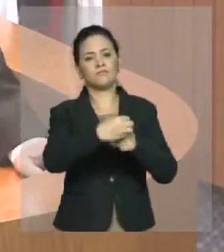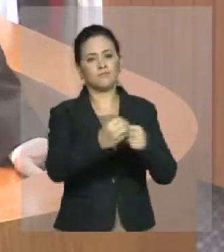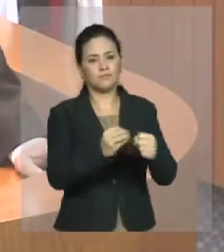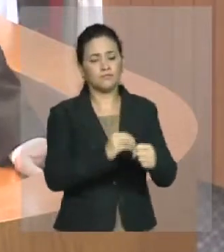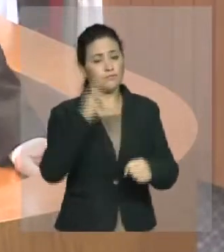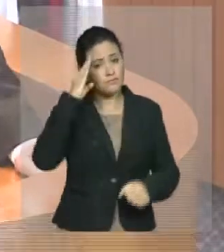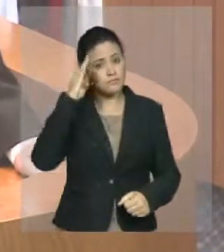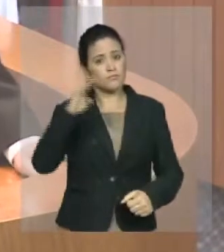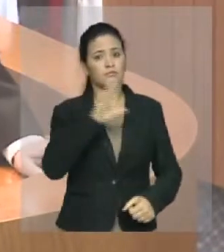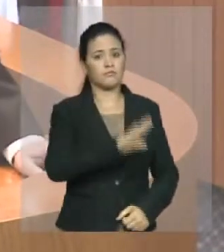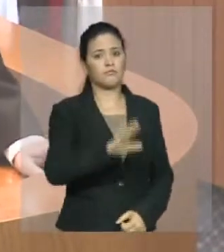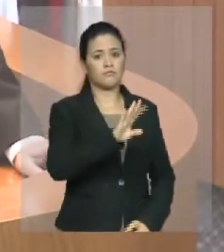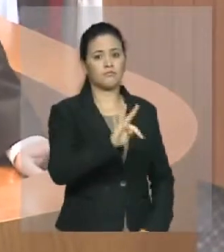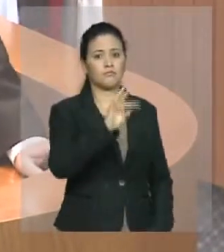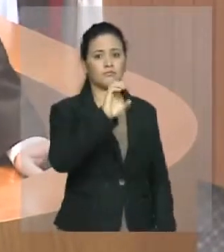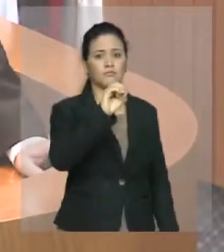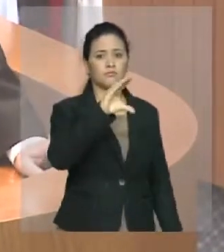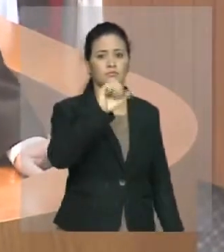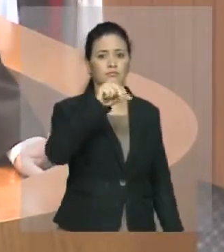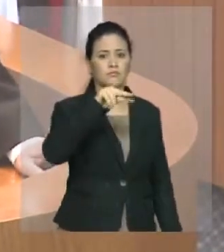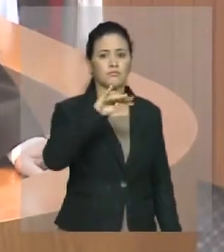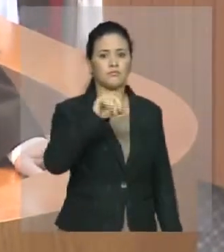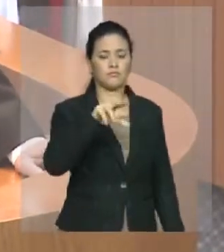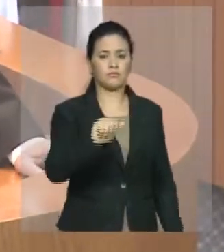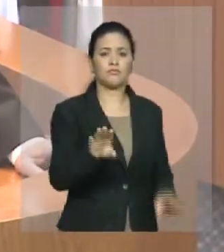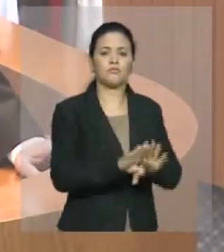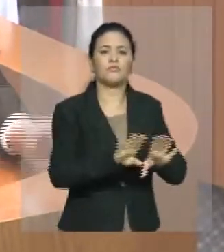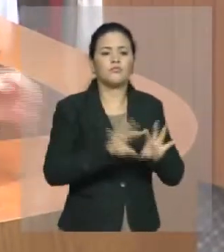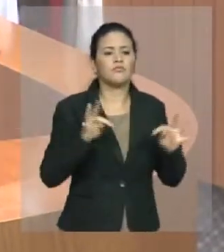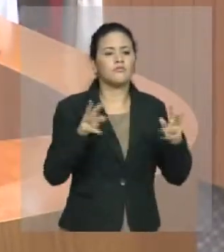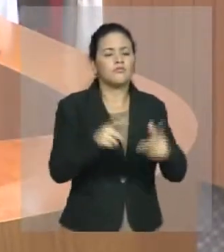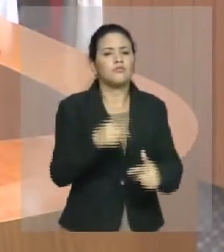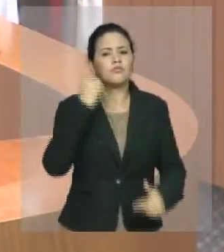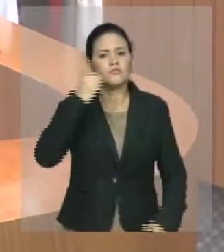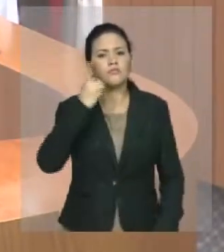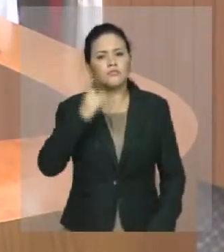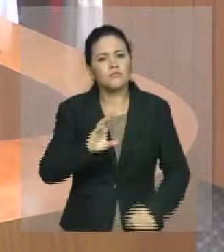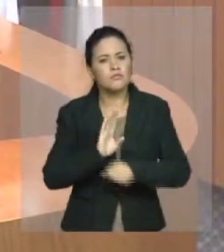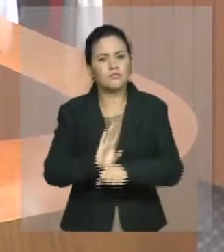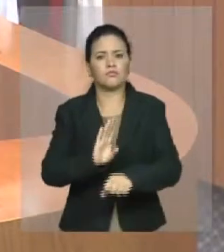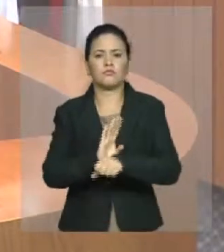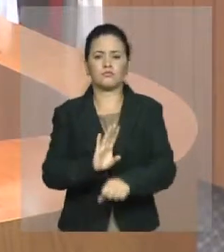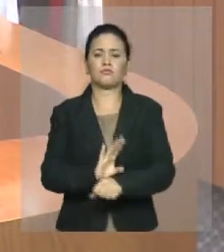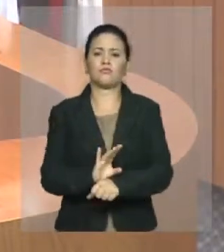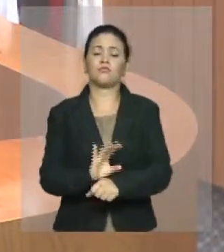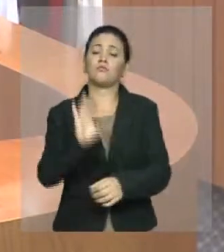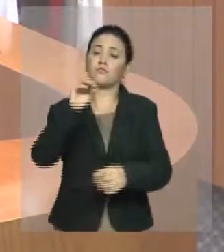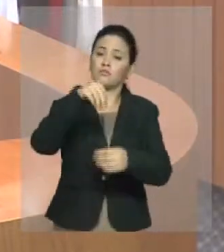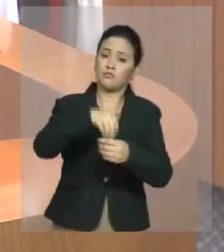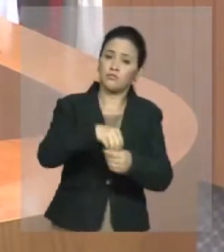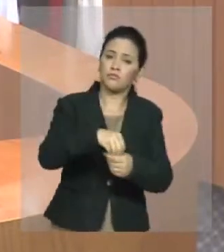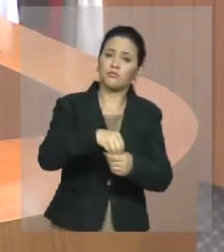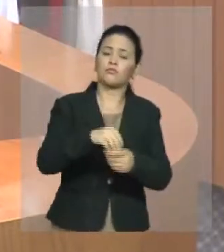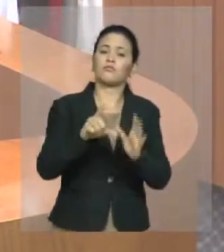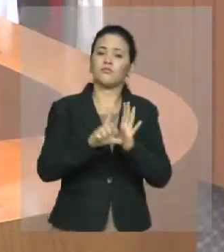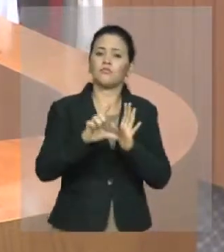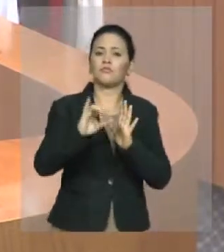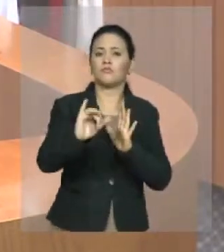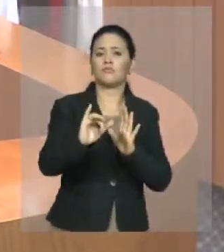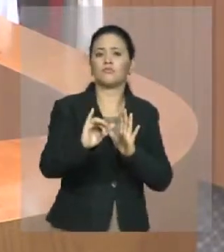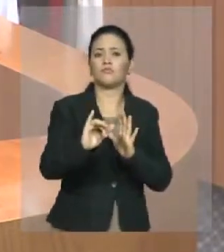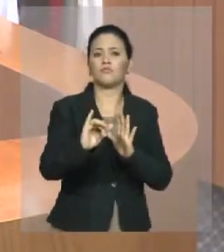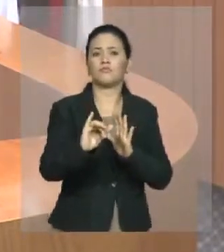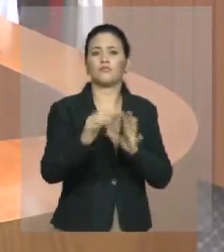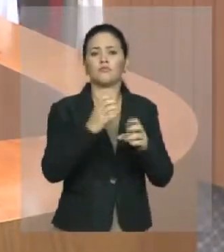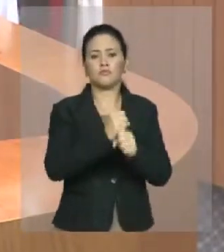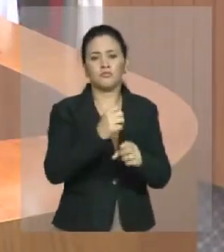região tocantina, assim como todos os deputados que aqui ajudaram, seja para a inclusão da previsão da lei de diretrizes